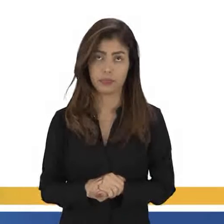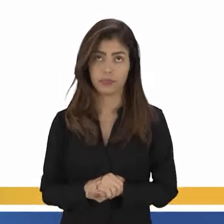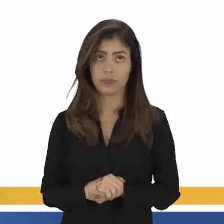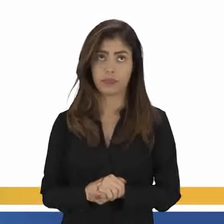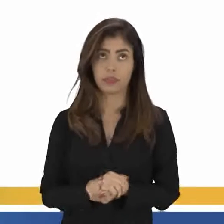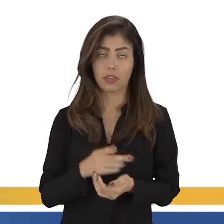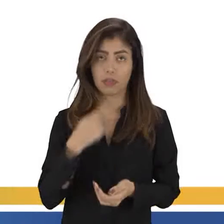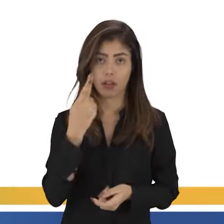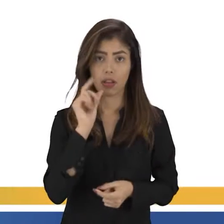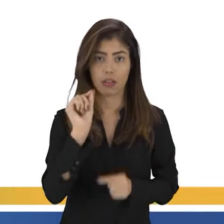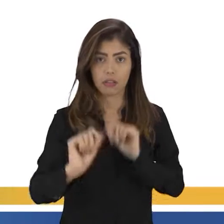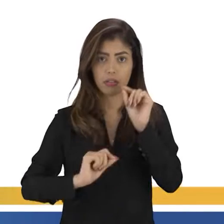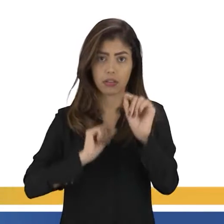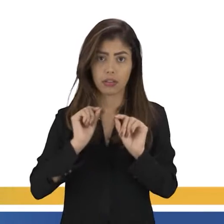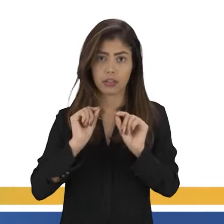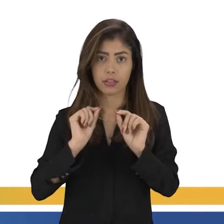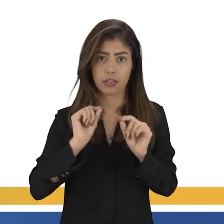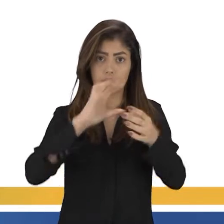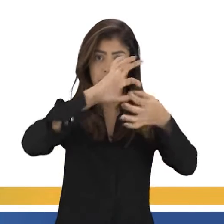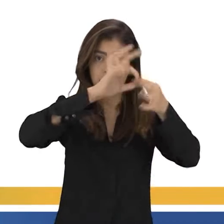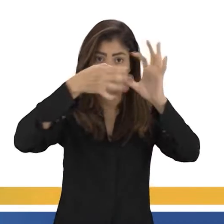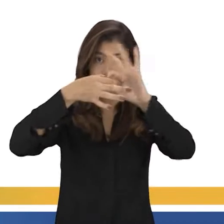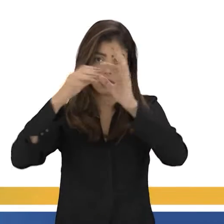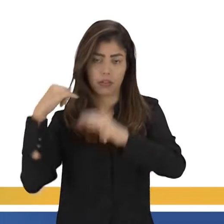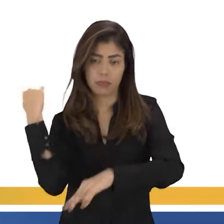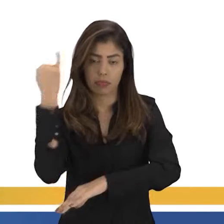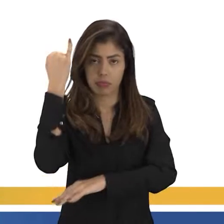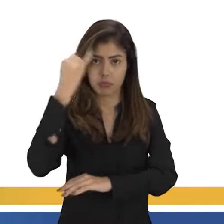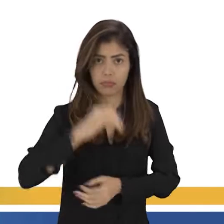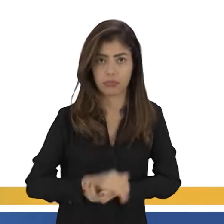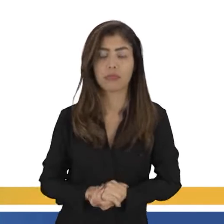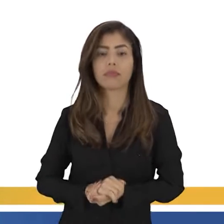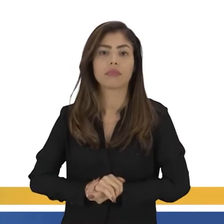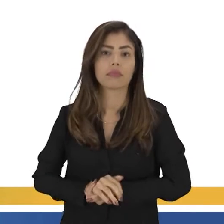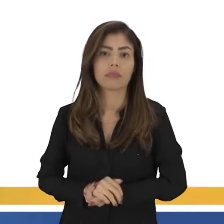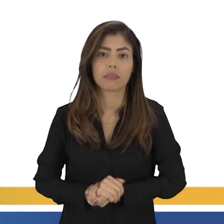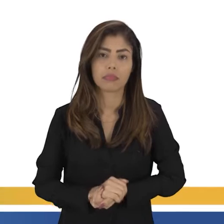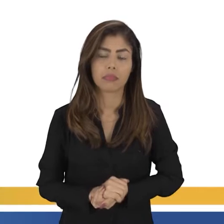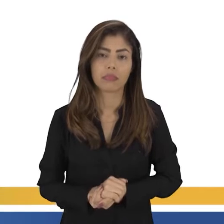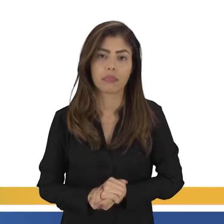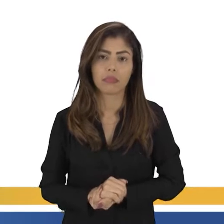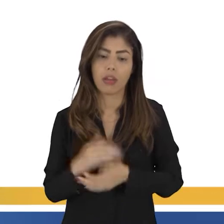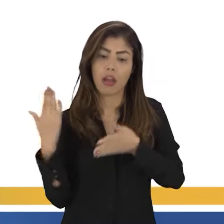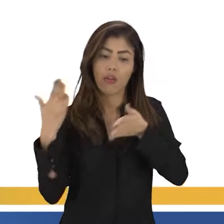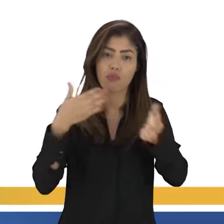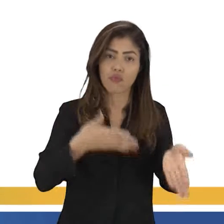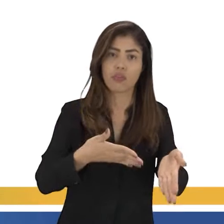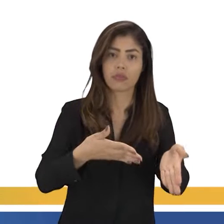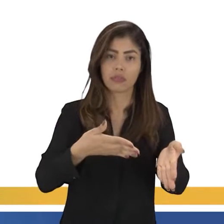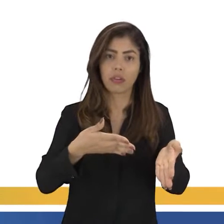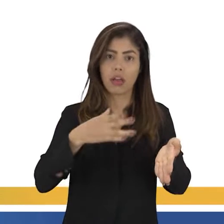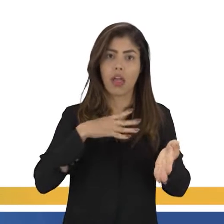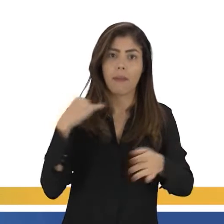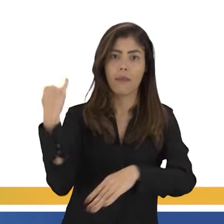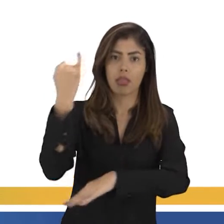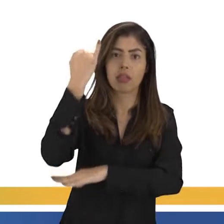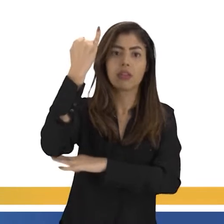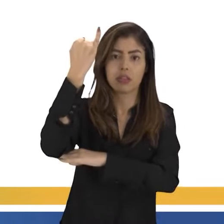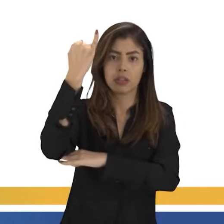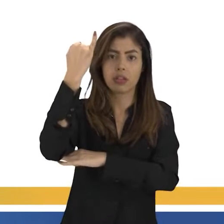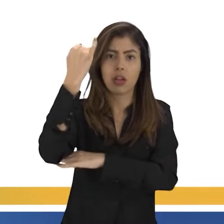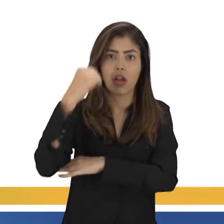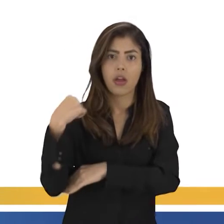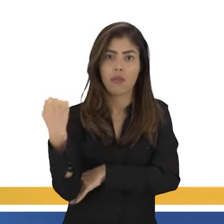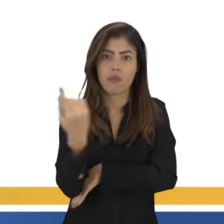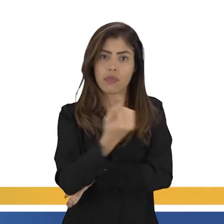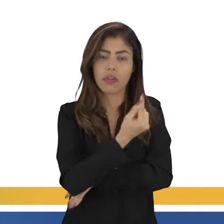Vamos falar agora desses principais ciclos, tá? Desses principais elementos, tá? Fundamental, tá?